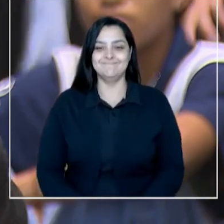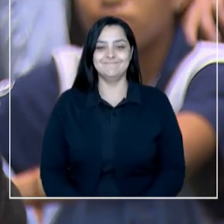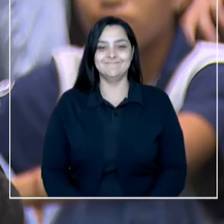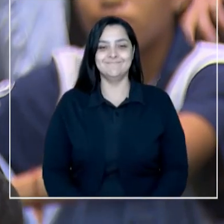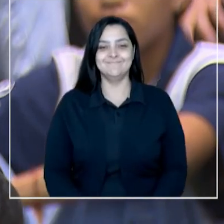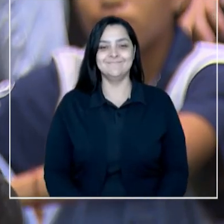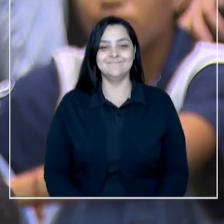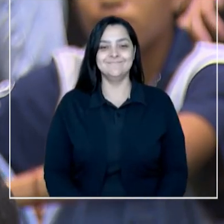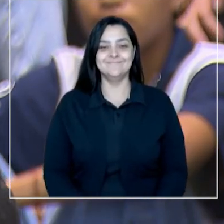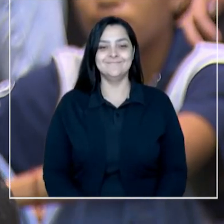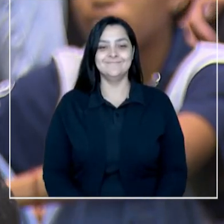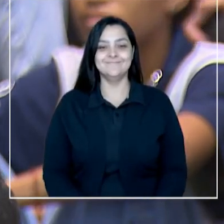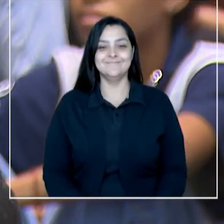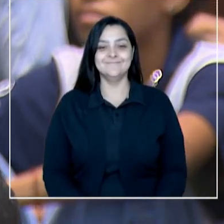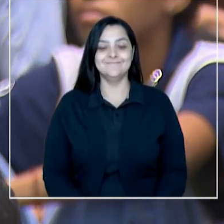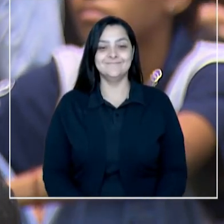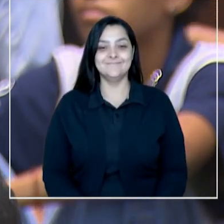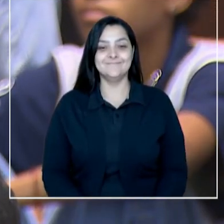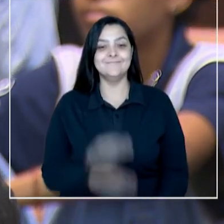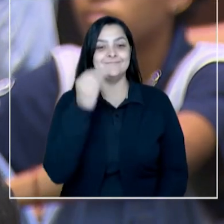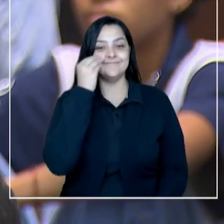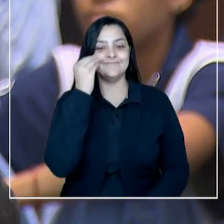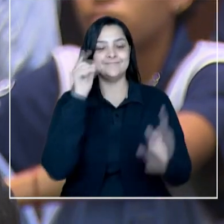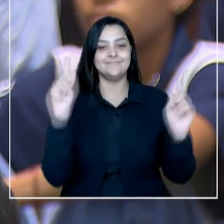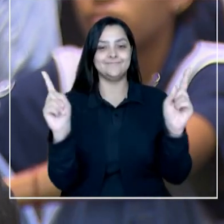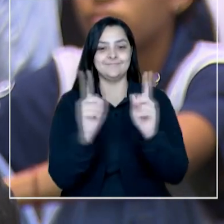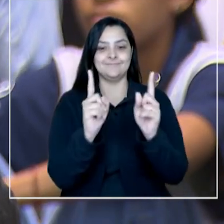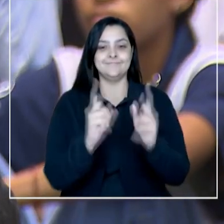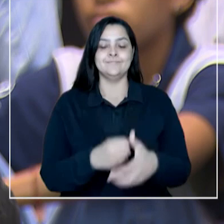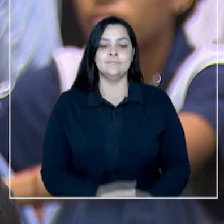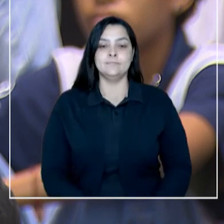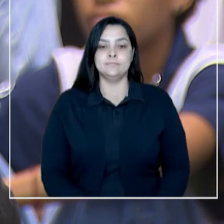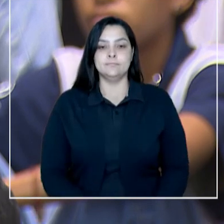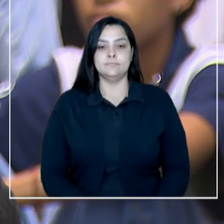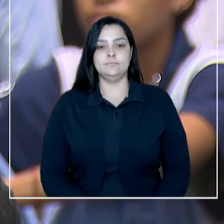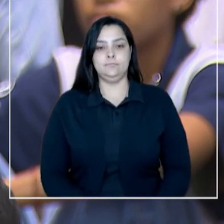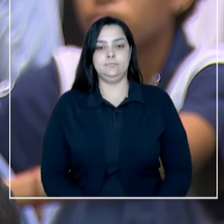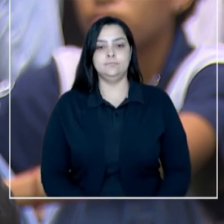Senão, galera... Mas eu vou tentar resumir assim, tipo...